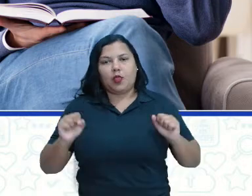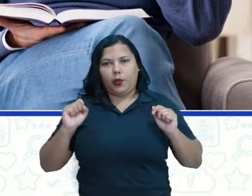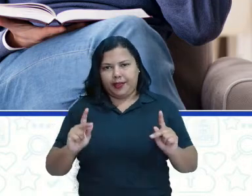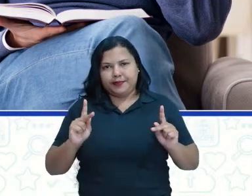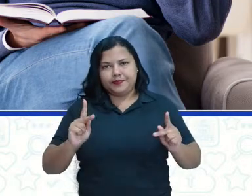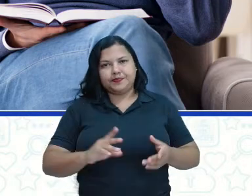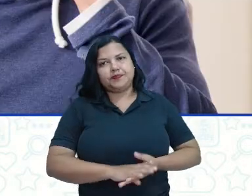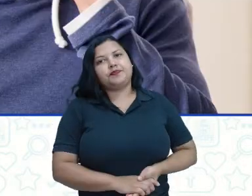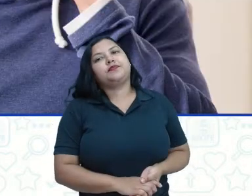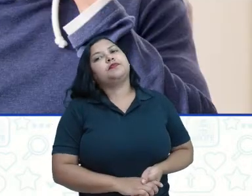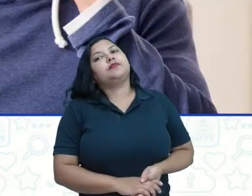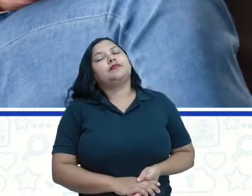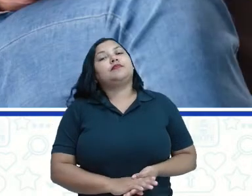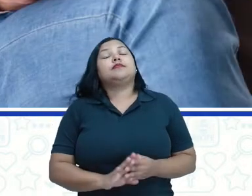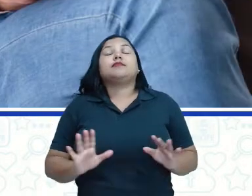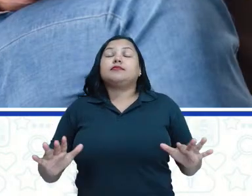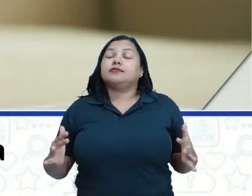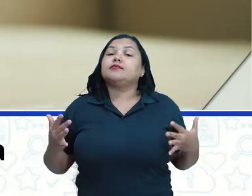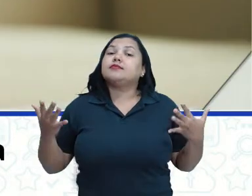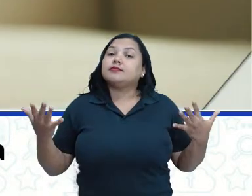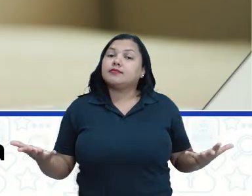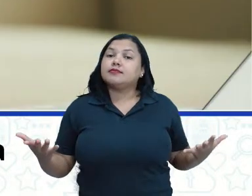chamada. Então,